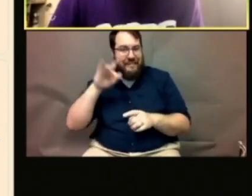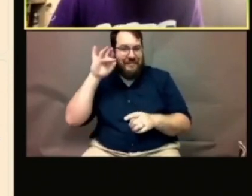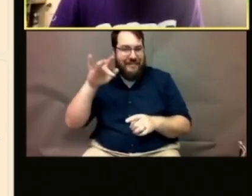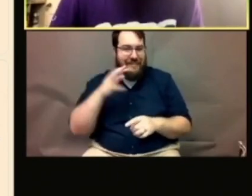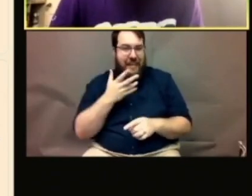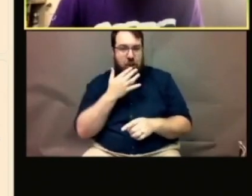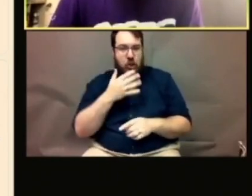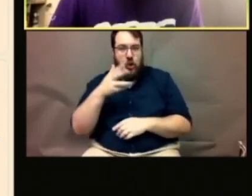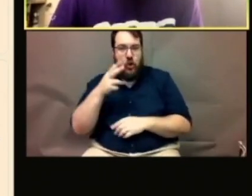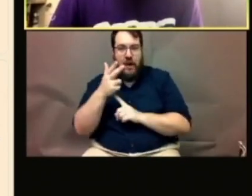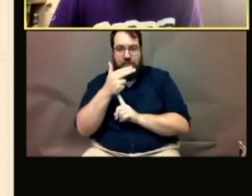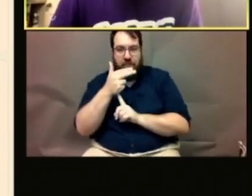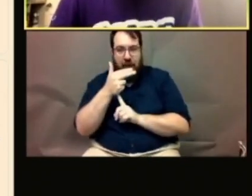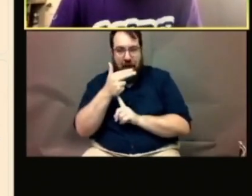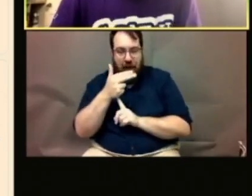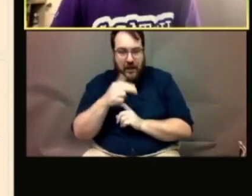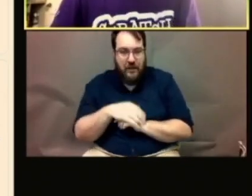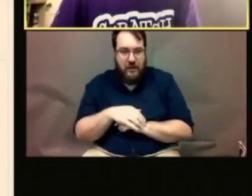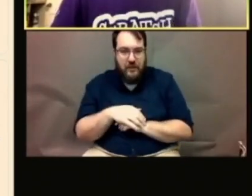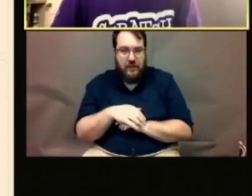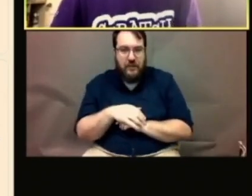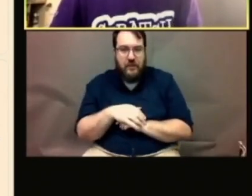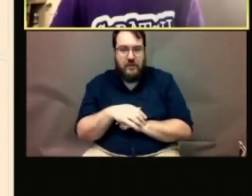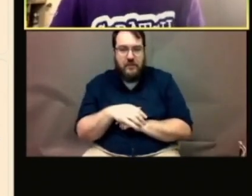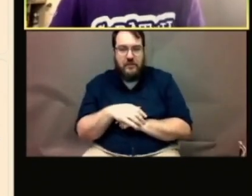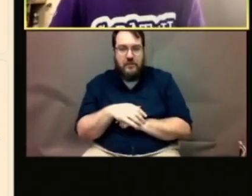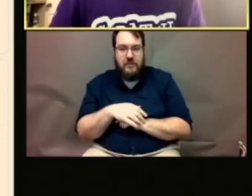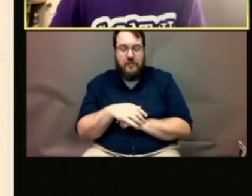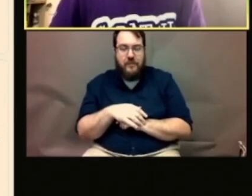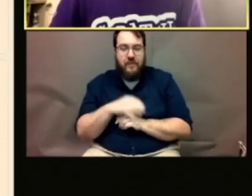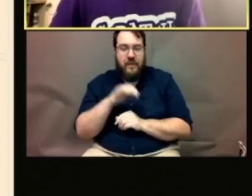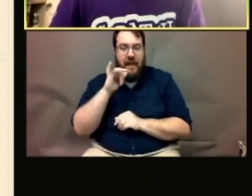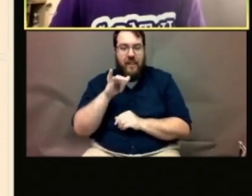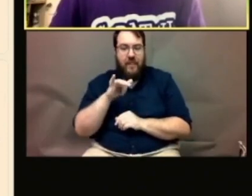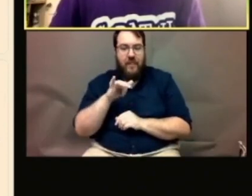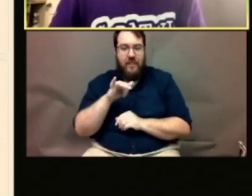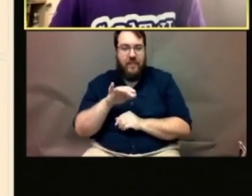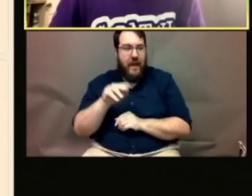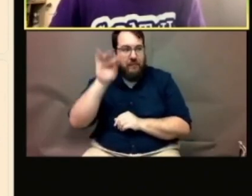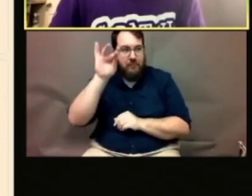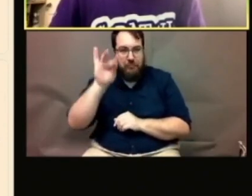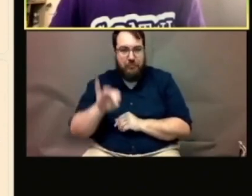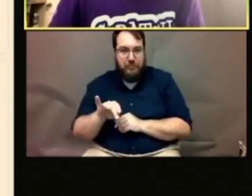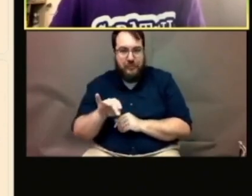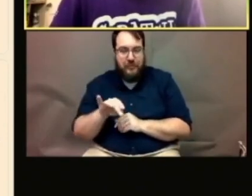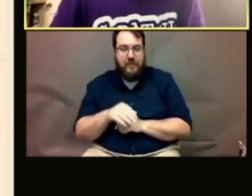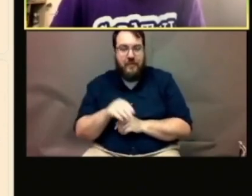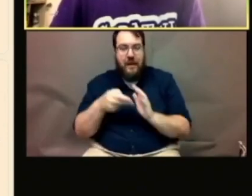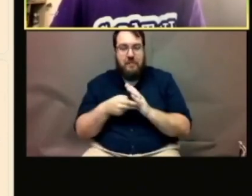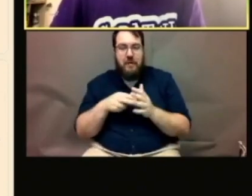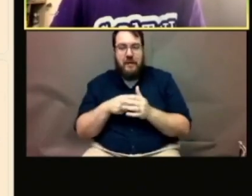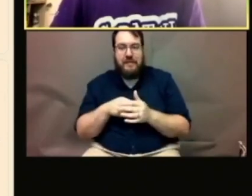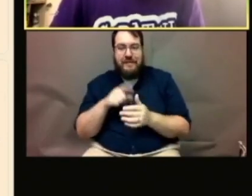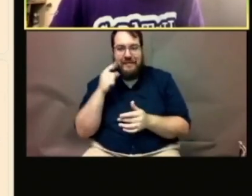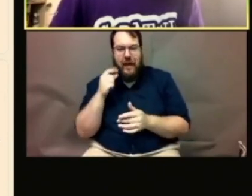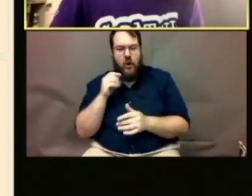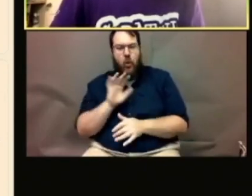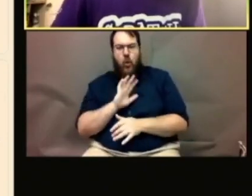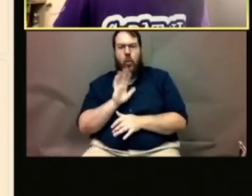o gatinho sobe e desce. Não. E aqui, ele desenha. Ou seja,